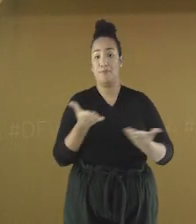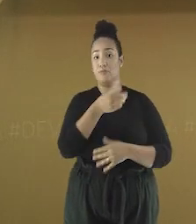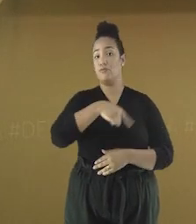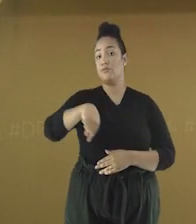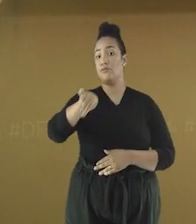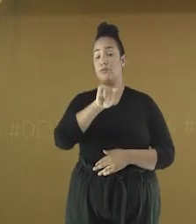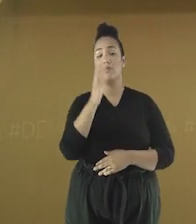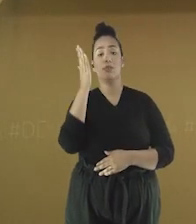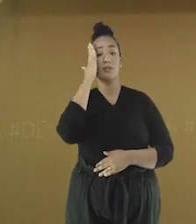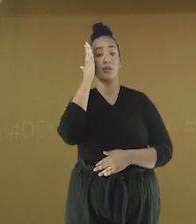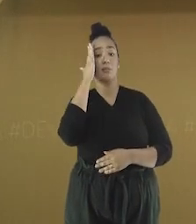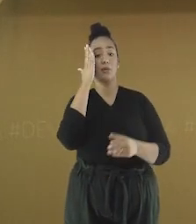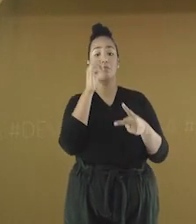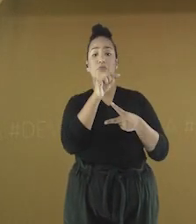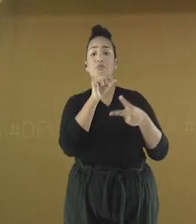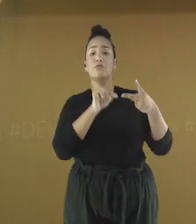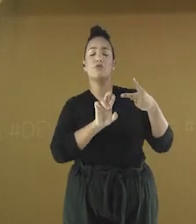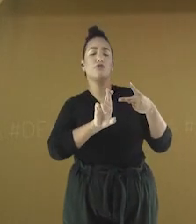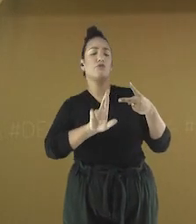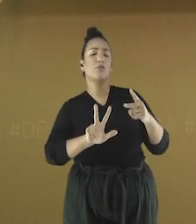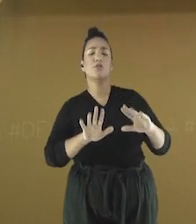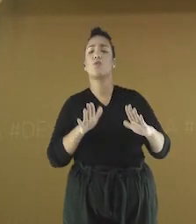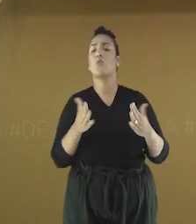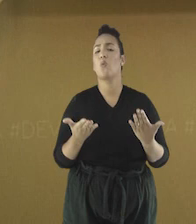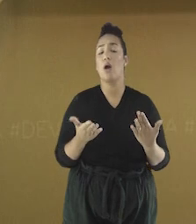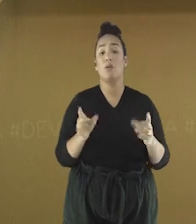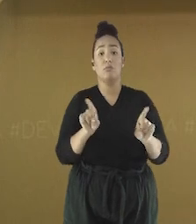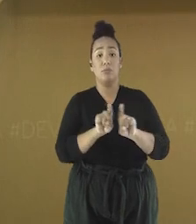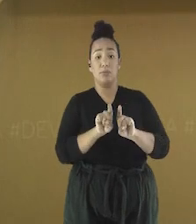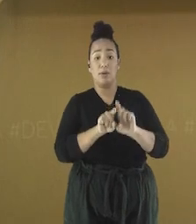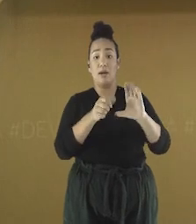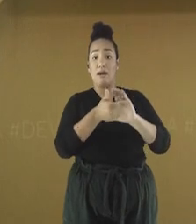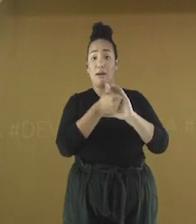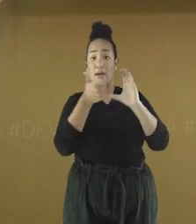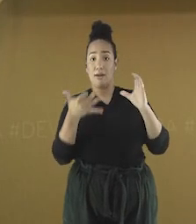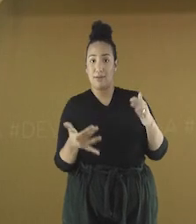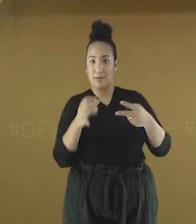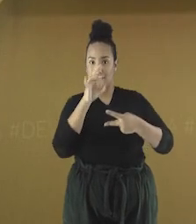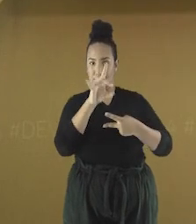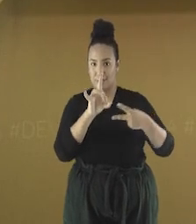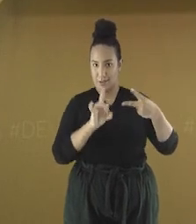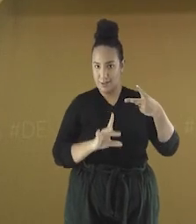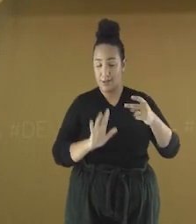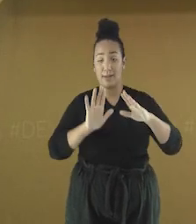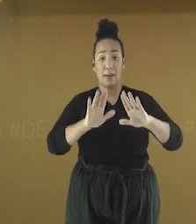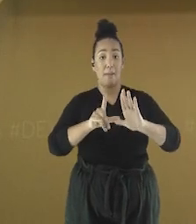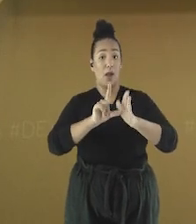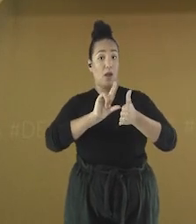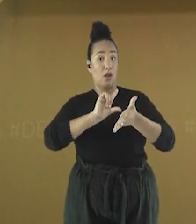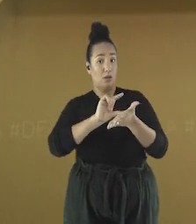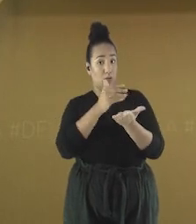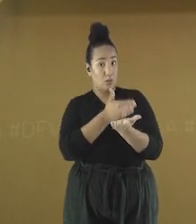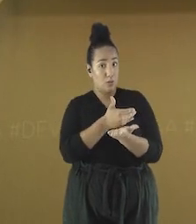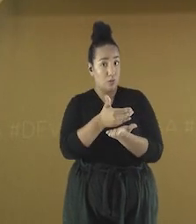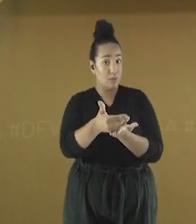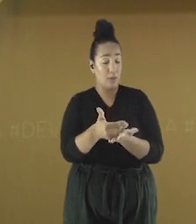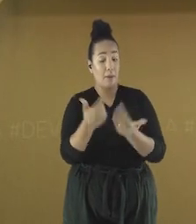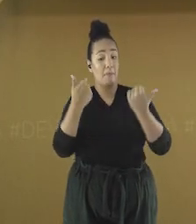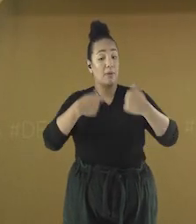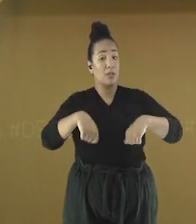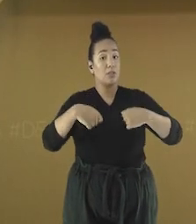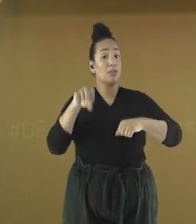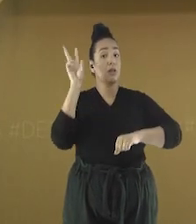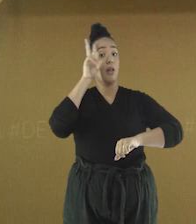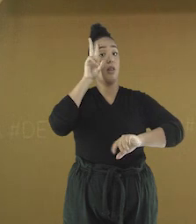diferença entre poesia e poema e estudar o que forma cada um. Mas, antes de começarmos, quero